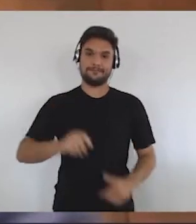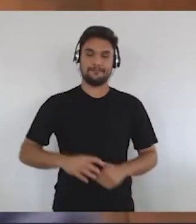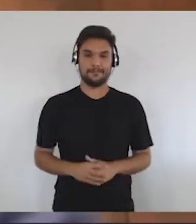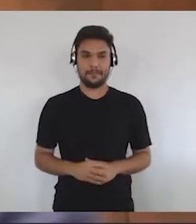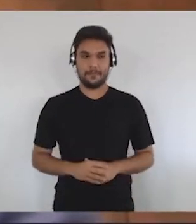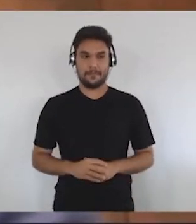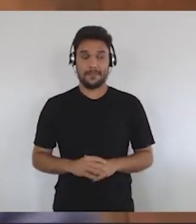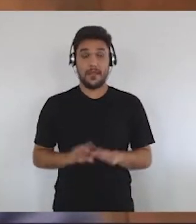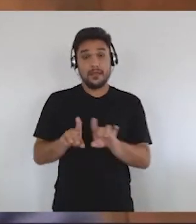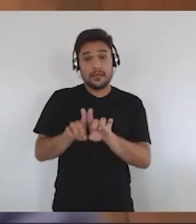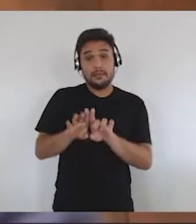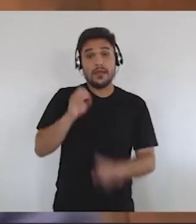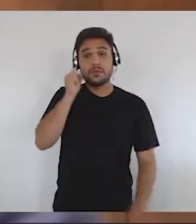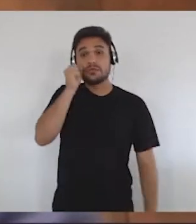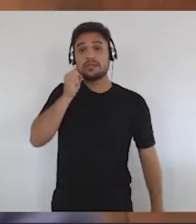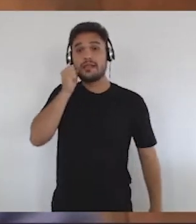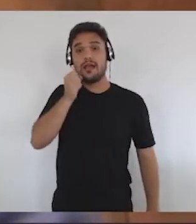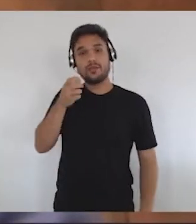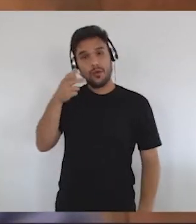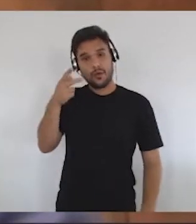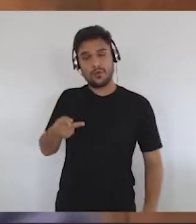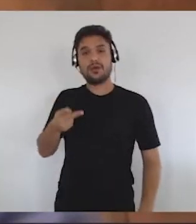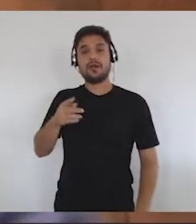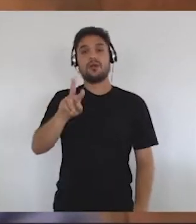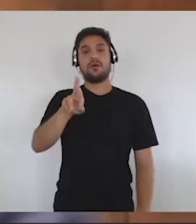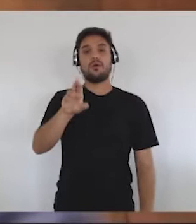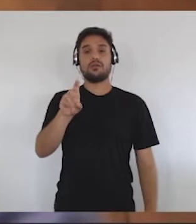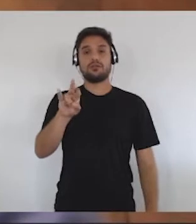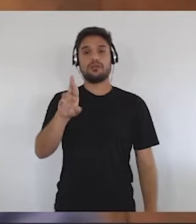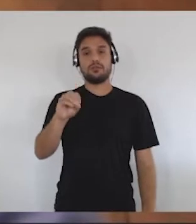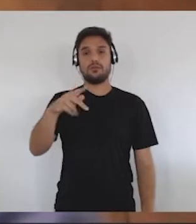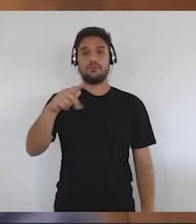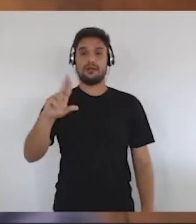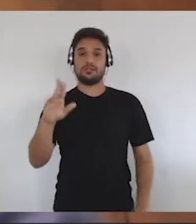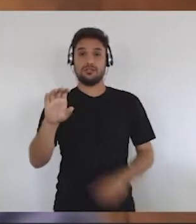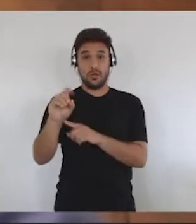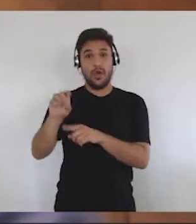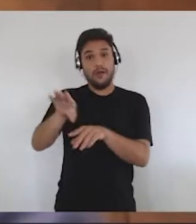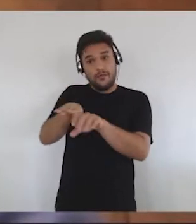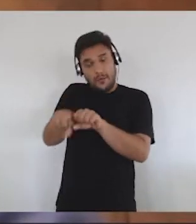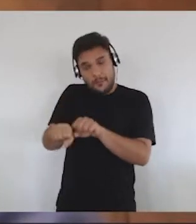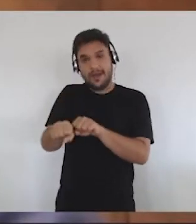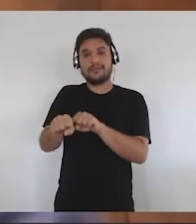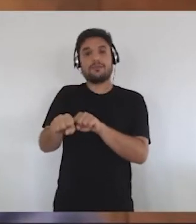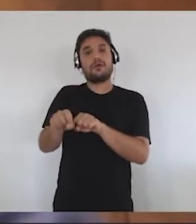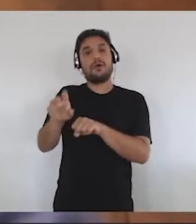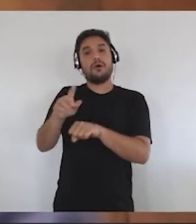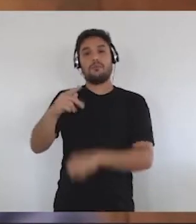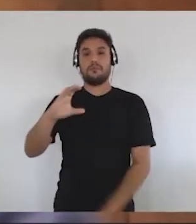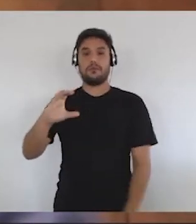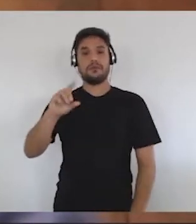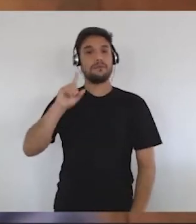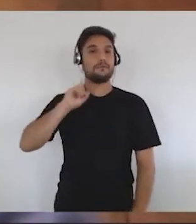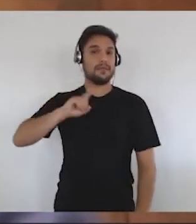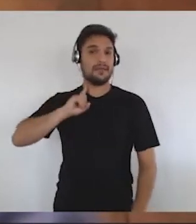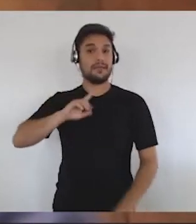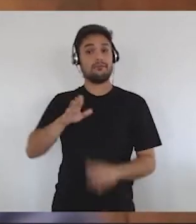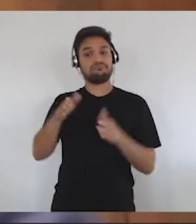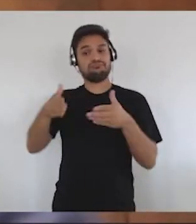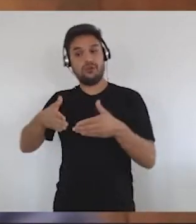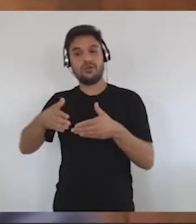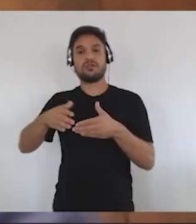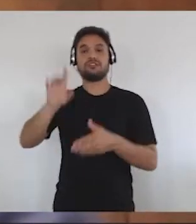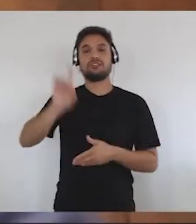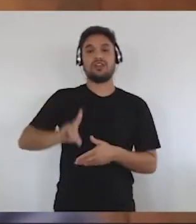por fim, o senador da República, Rodrigo Pacheco, que é formado em Direito pela PUC Minas, especialista em Direito Penal, foi o